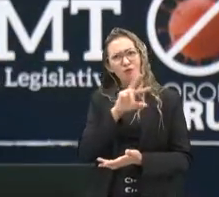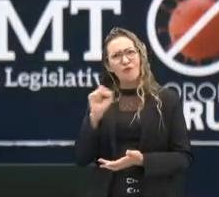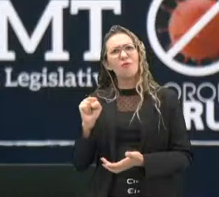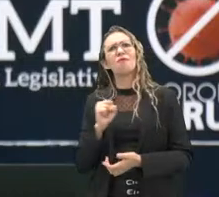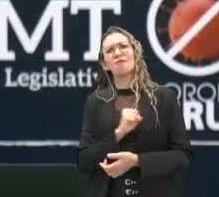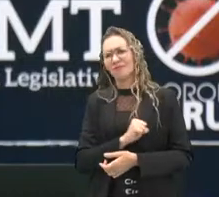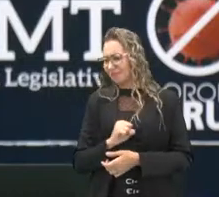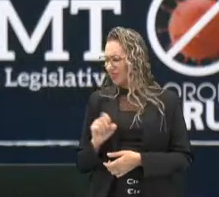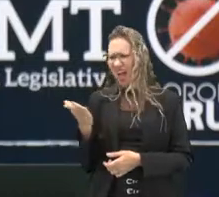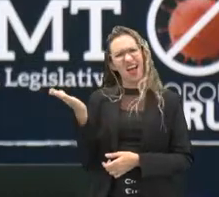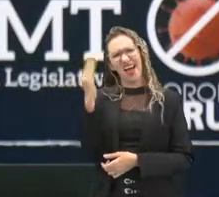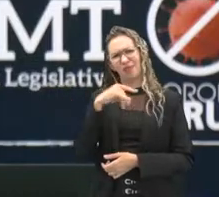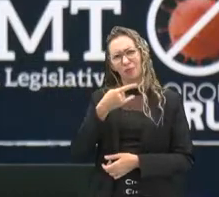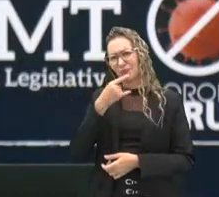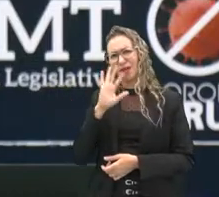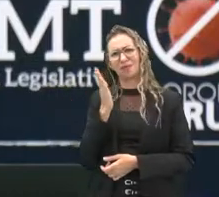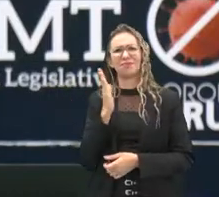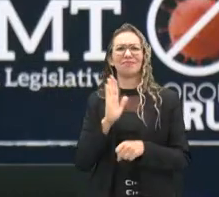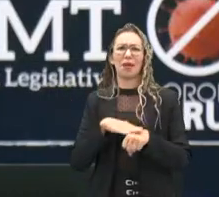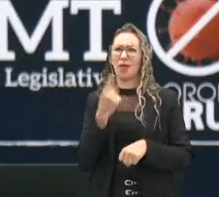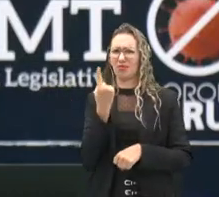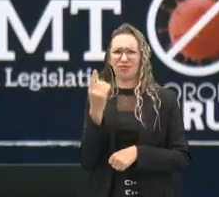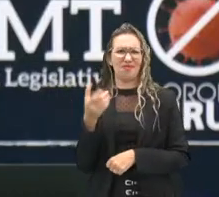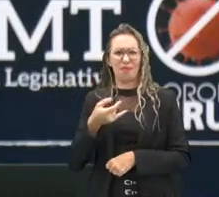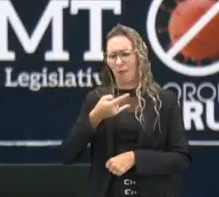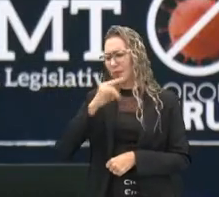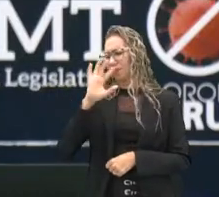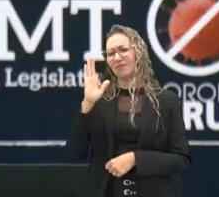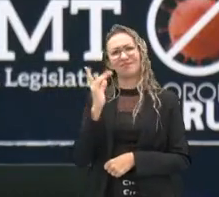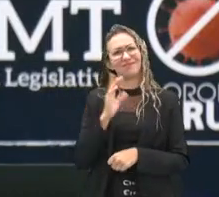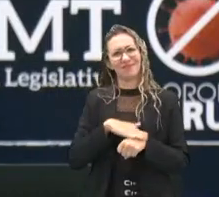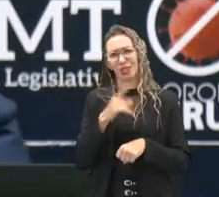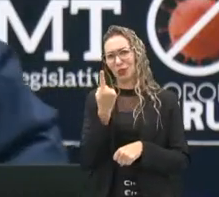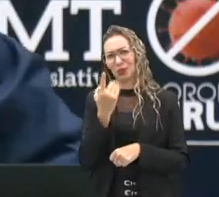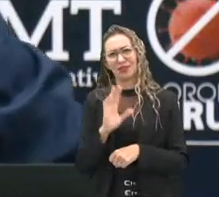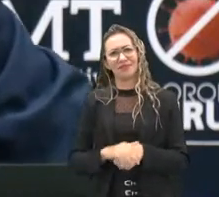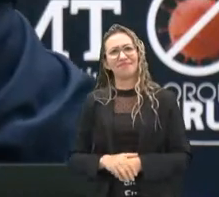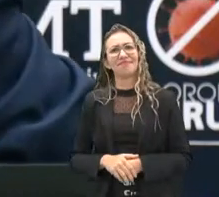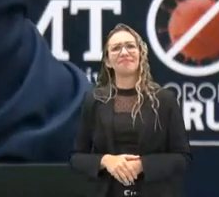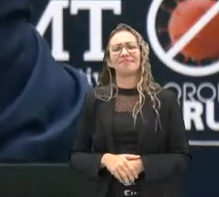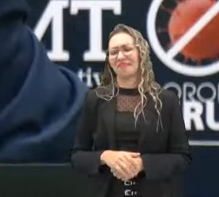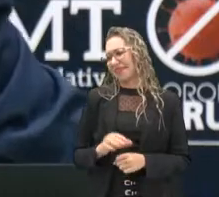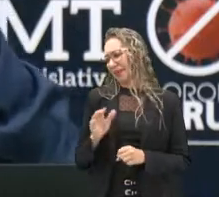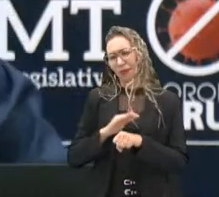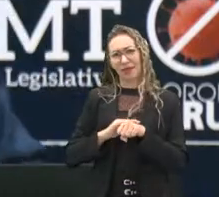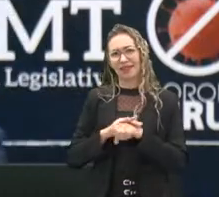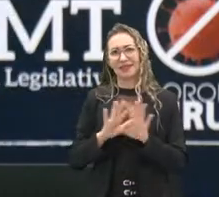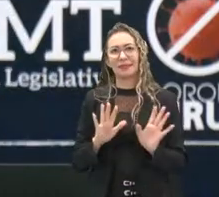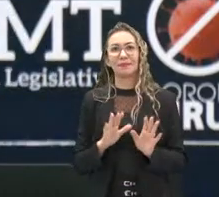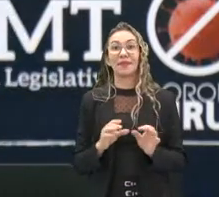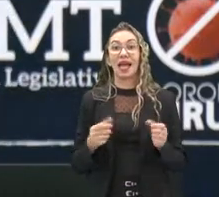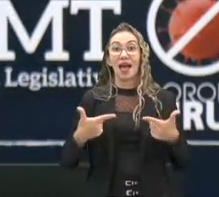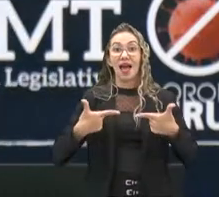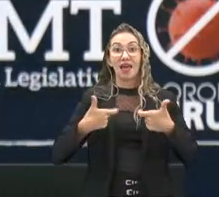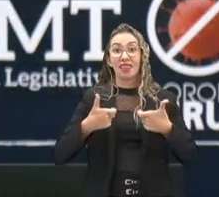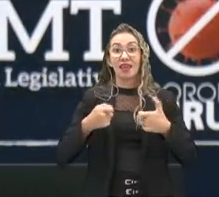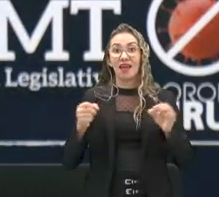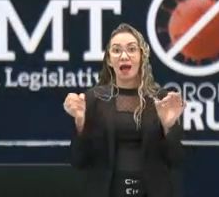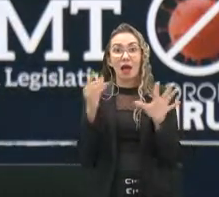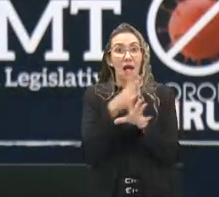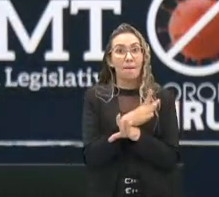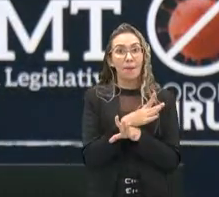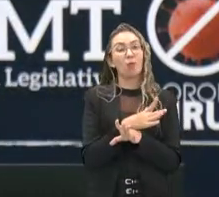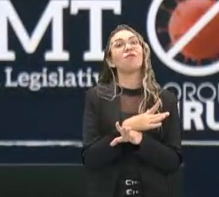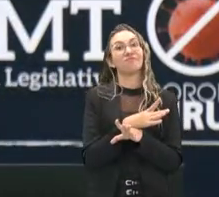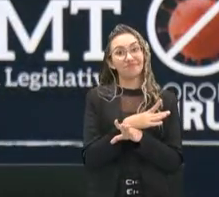Desce mais uma extra, vamos beber mais aqui. Acabou a guerra, Getúlio nomeou